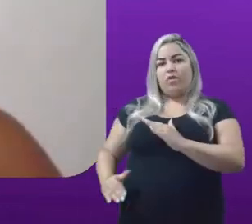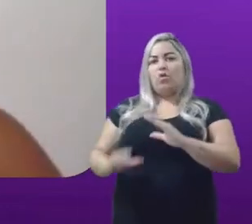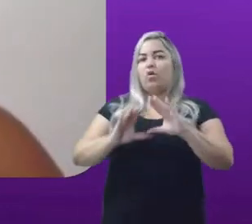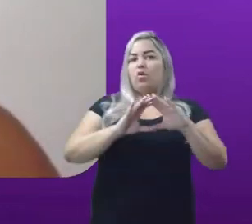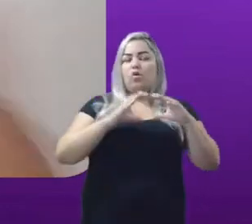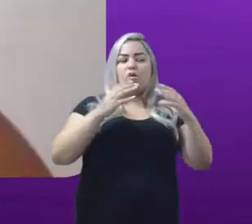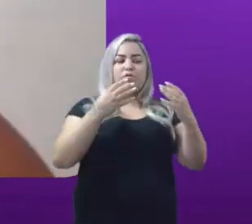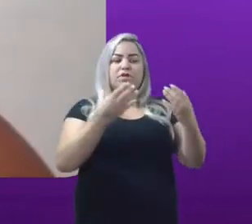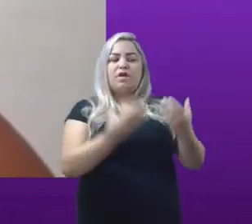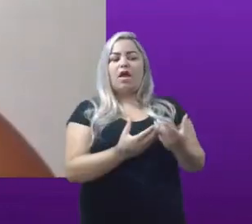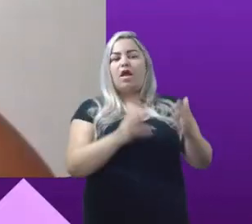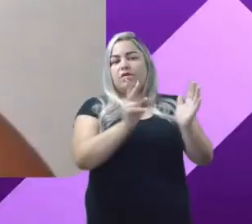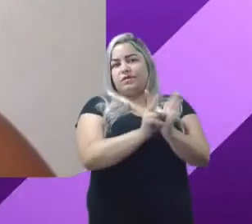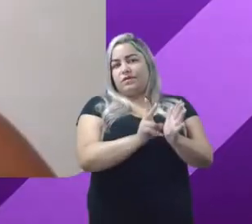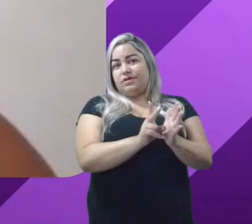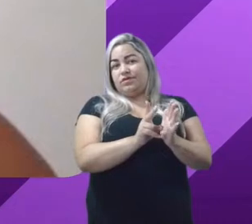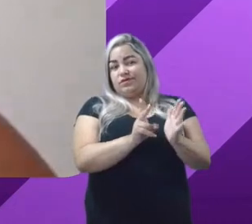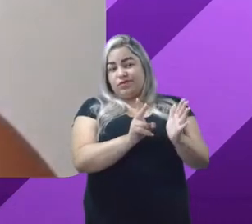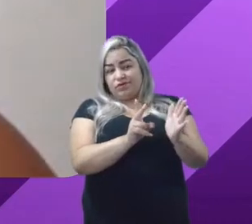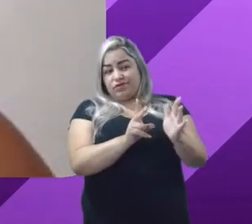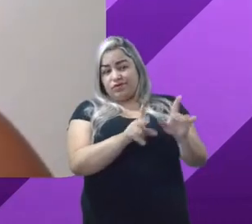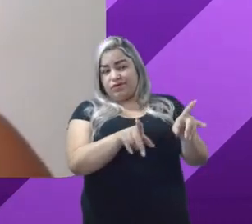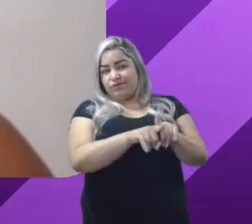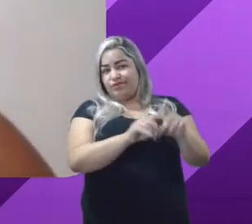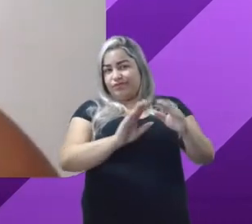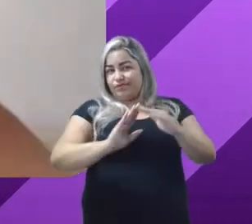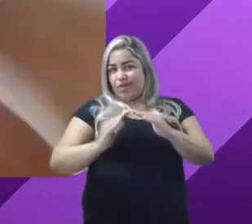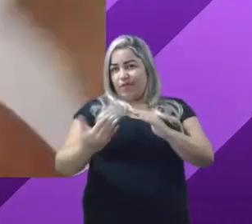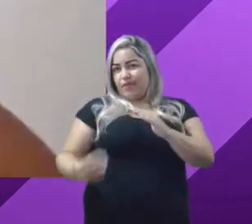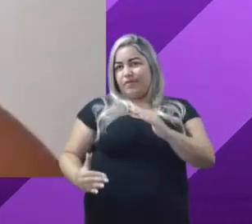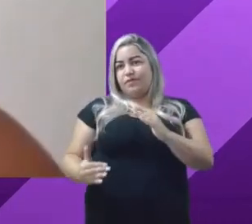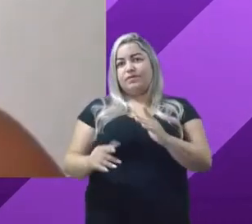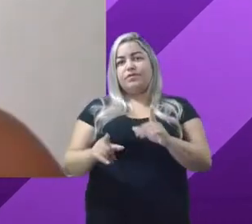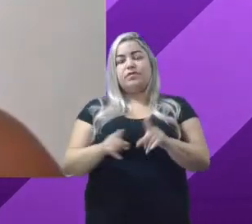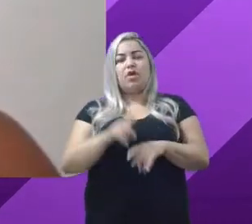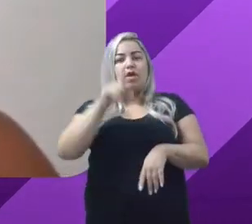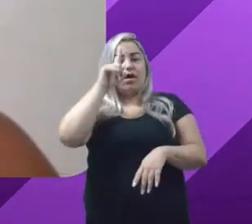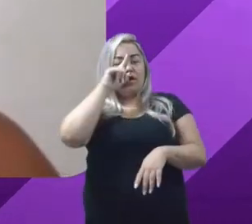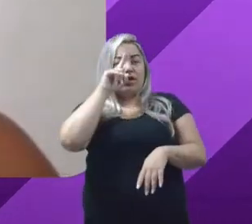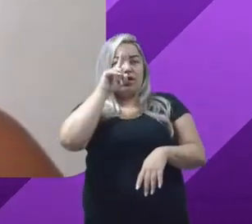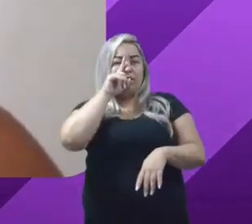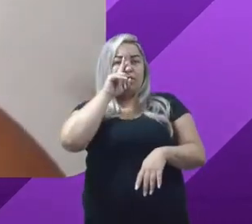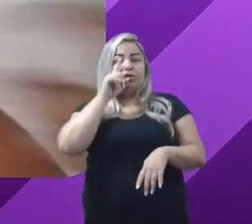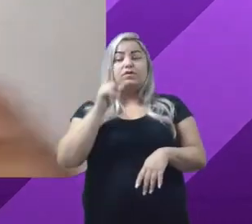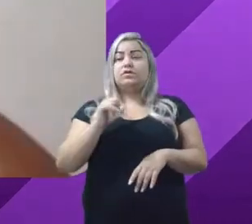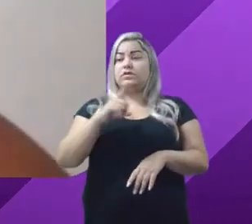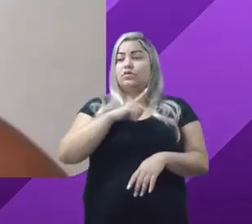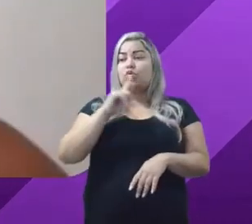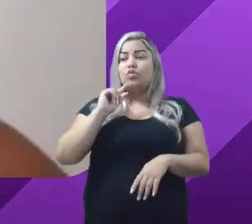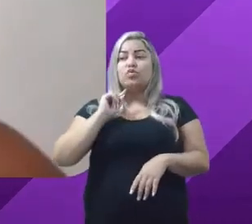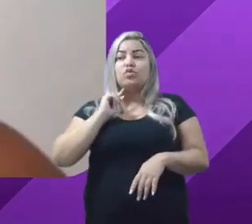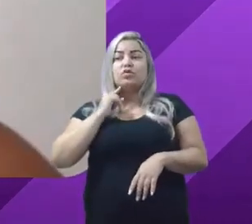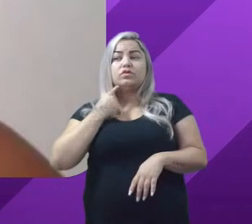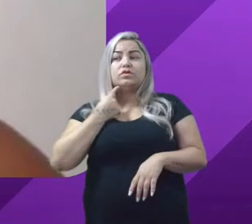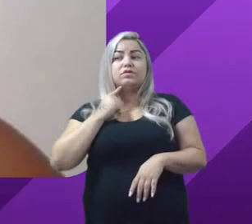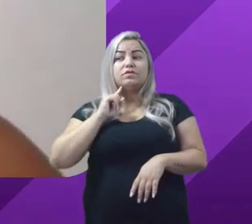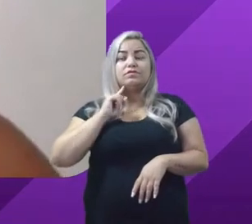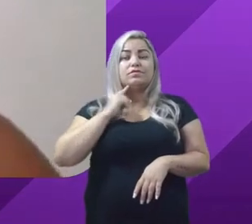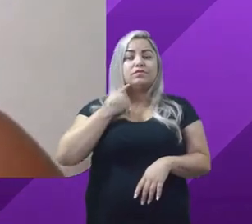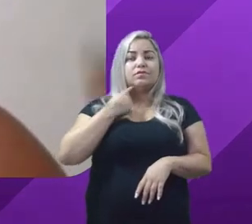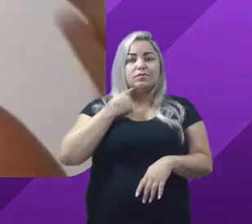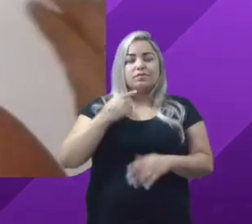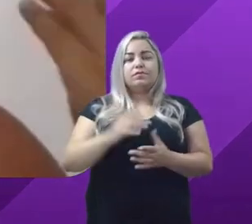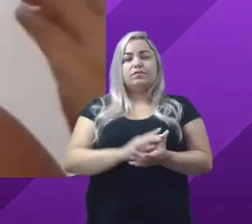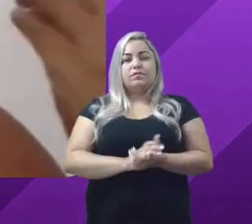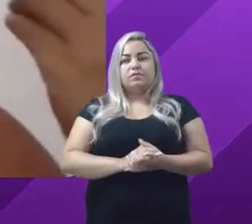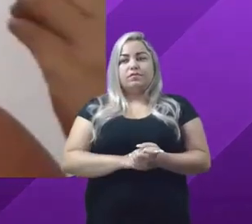de periferia, mas alocados em locais de risco, porque eram em locais contaminados, onde alguns resíduos,